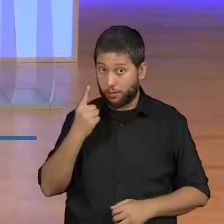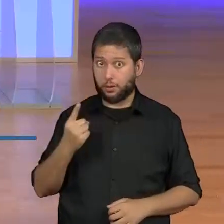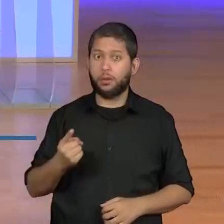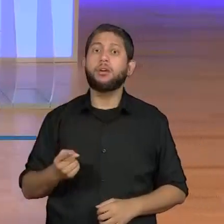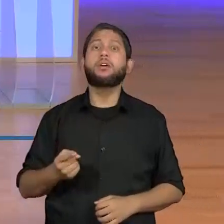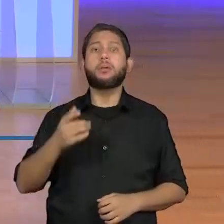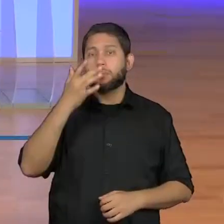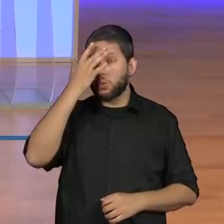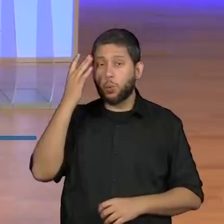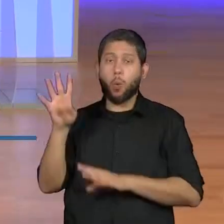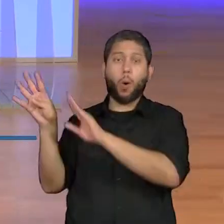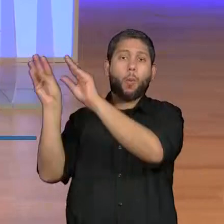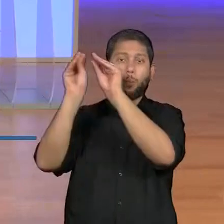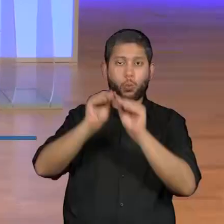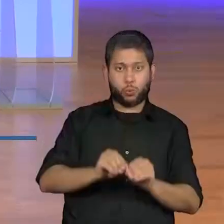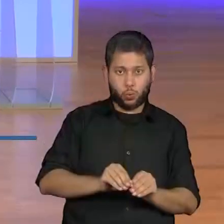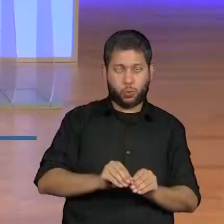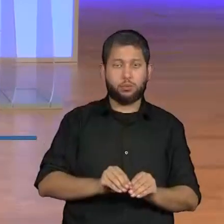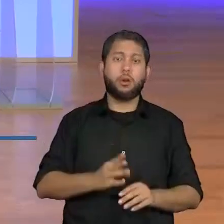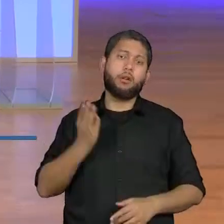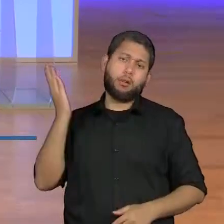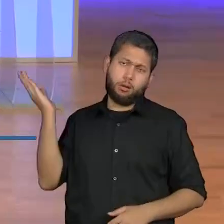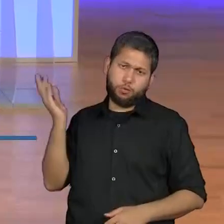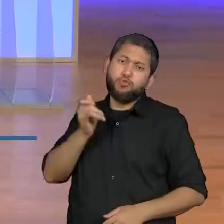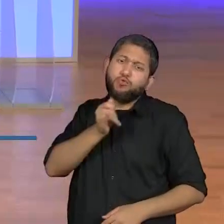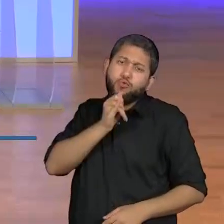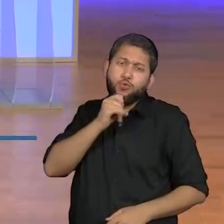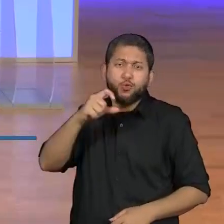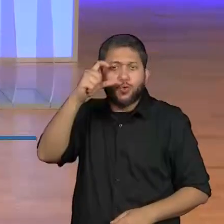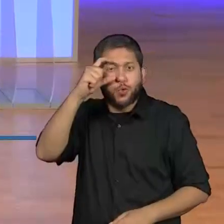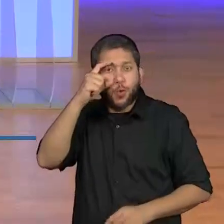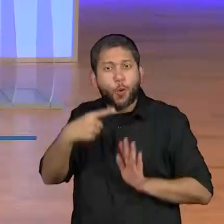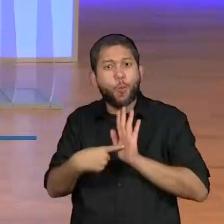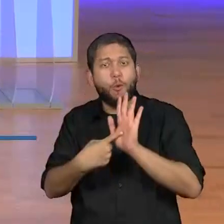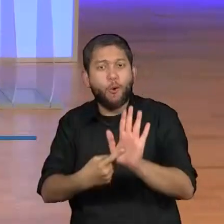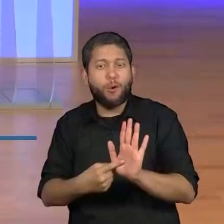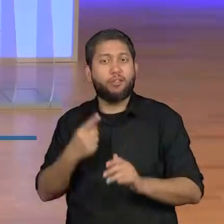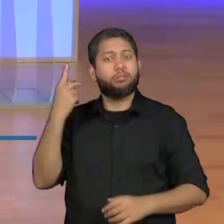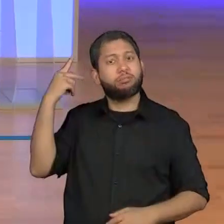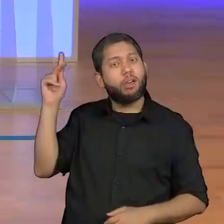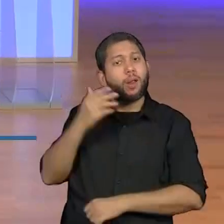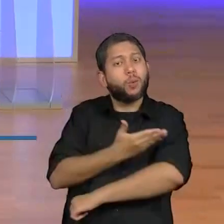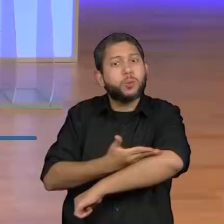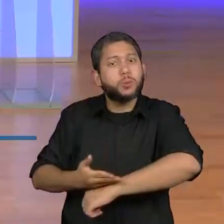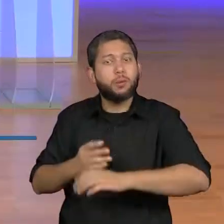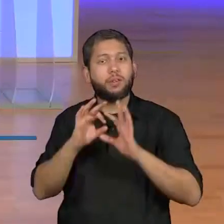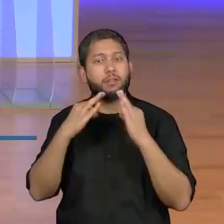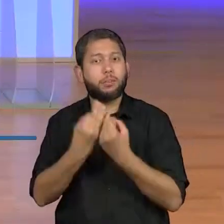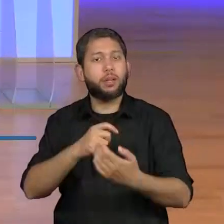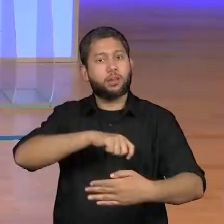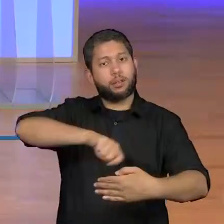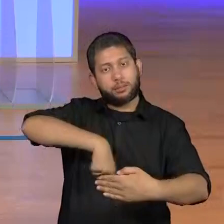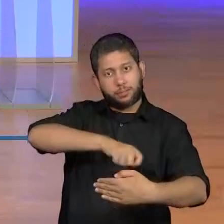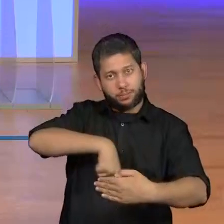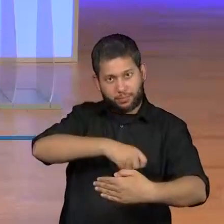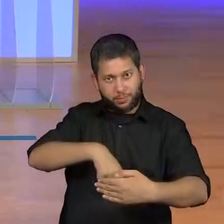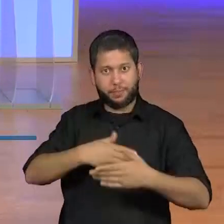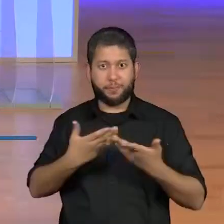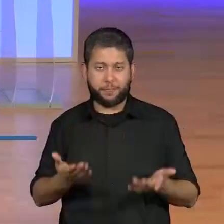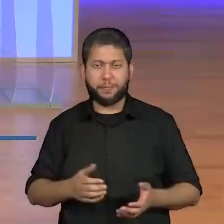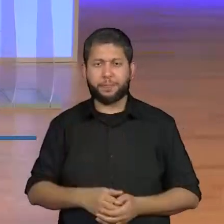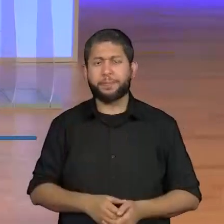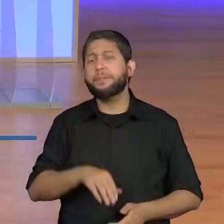deu aqui o exemplo dela, né? Da culinária, que a família dela mantém ainda os costumes, mas aí pensando você, na